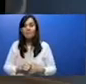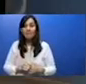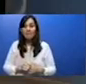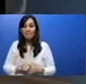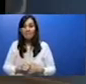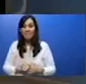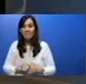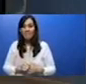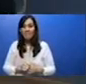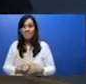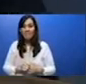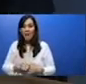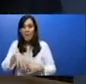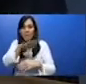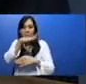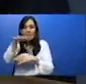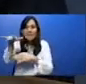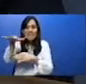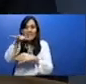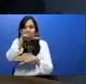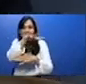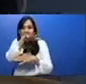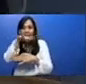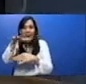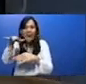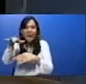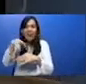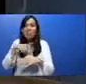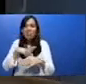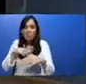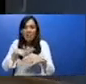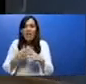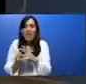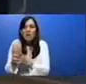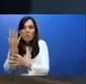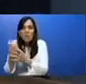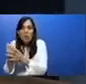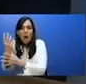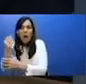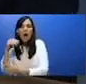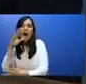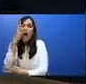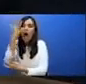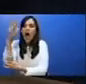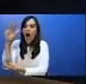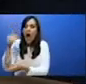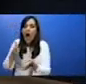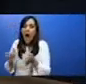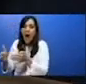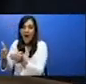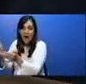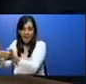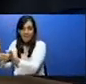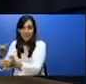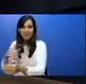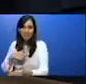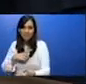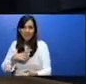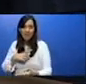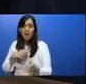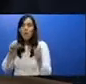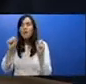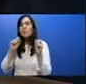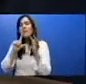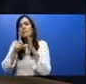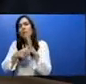né? Com vegetação e alguns caminhos. Depois vocês podem responder com calma,